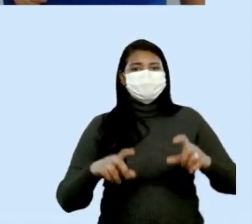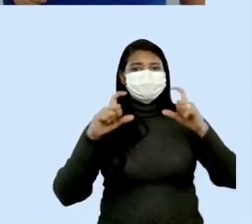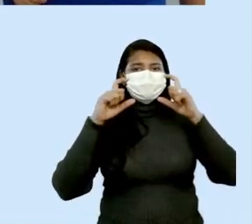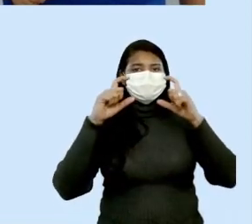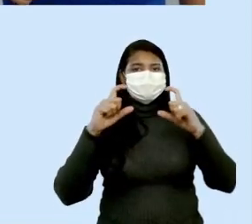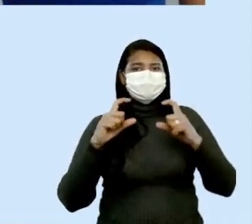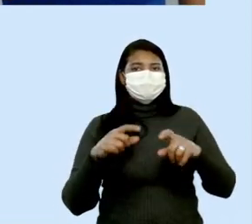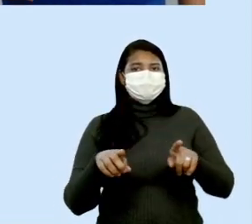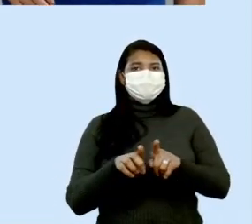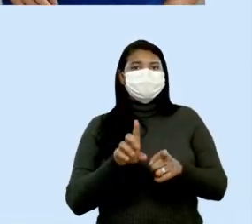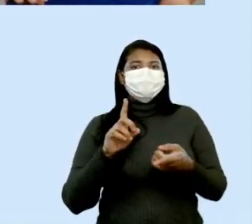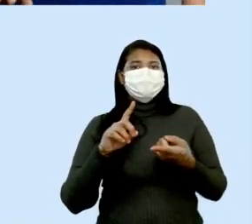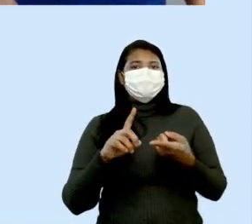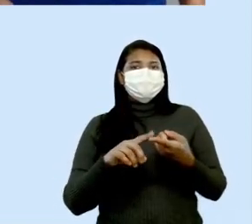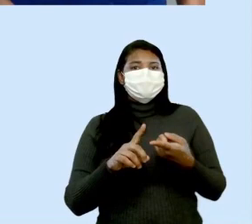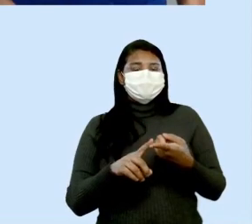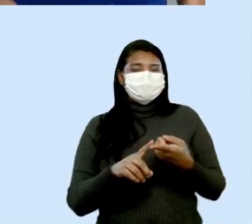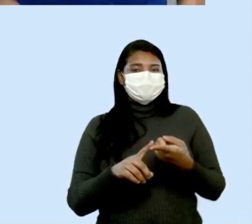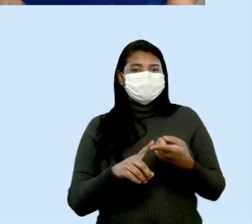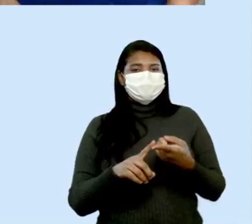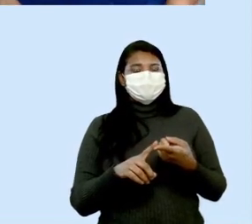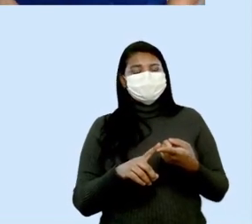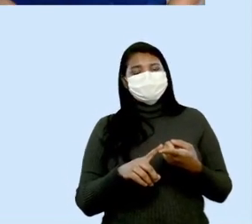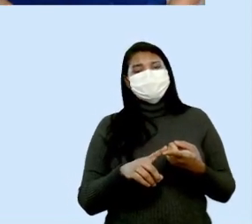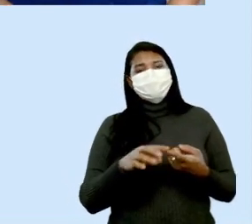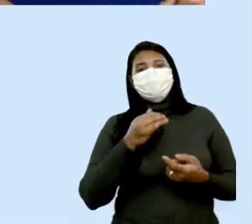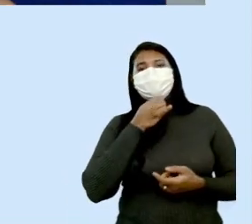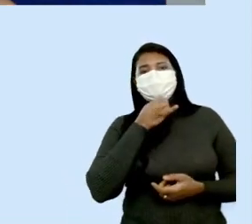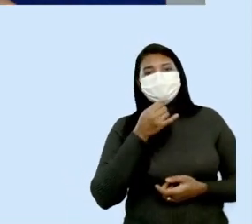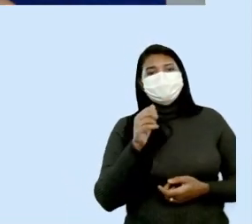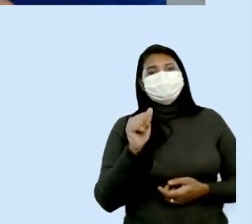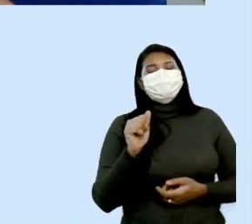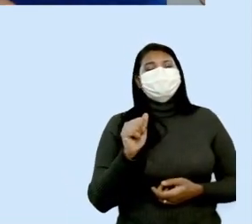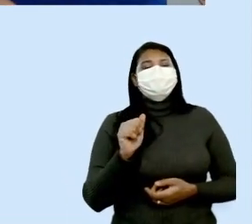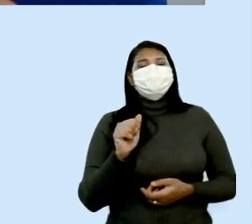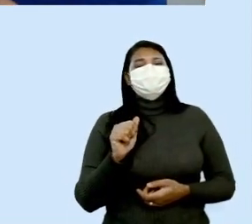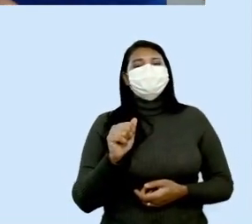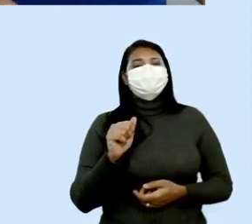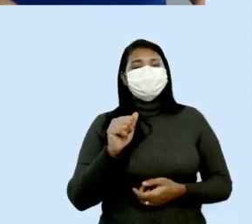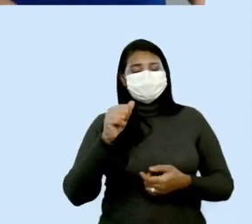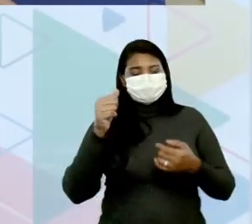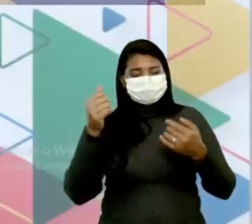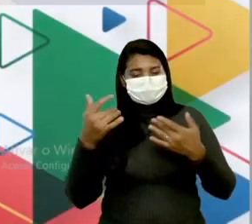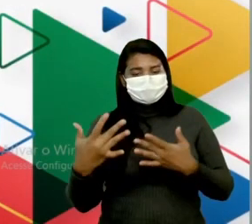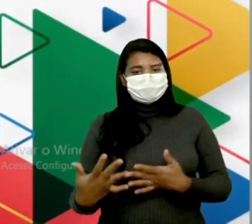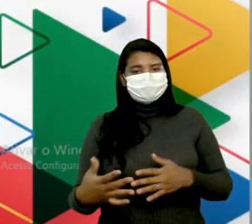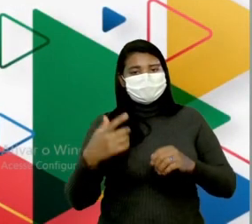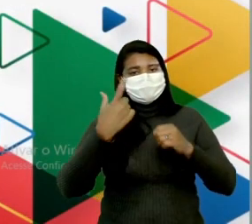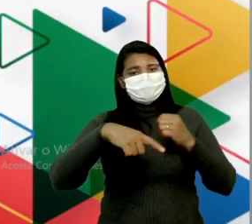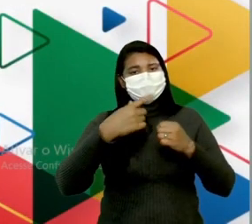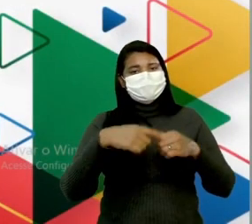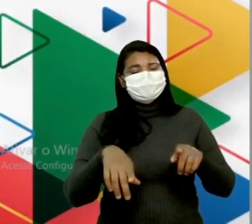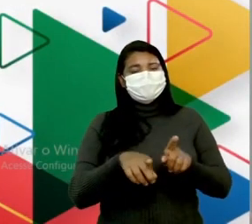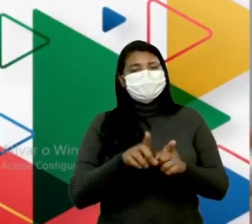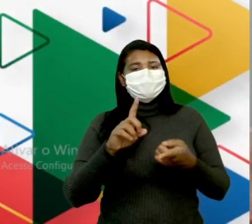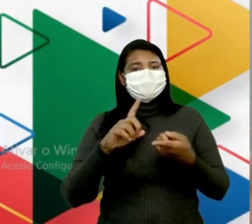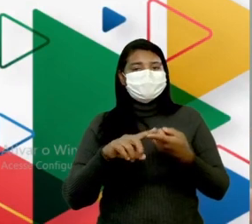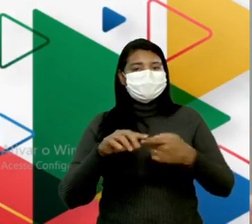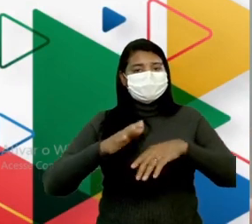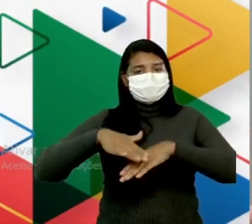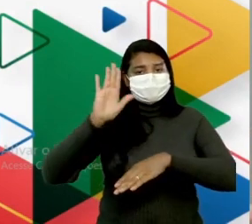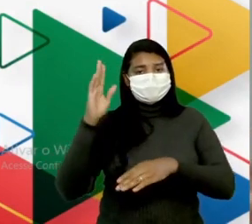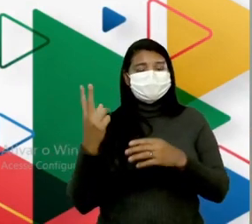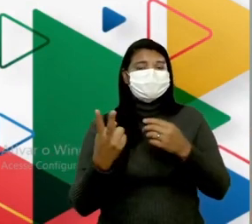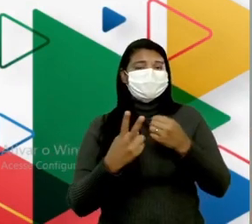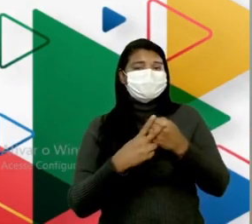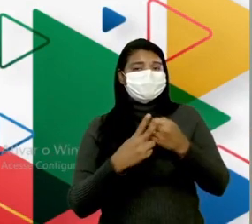simple present, da forma afirmativa, certo? Subject, sujeito, plus verb, mais o